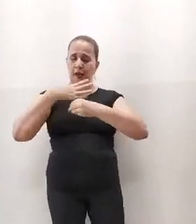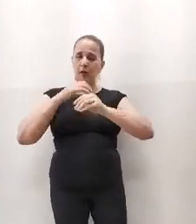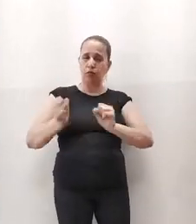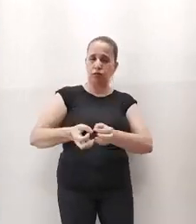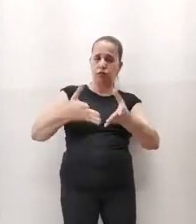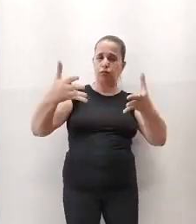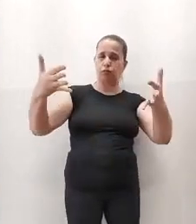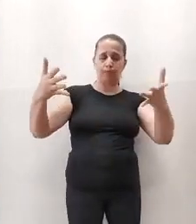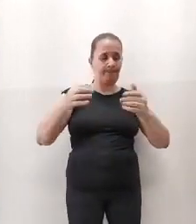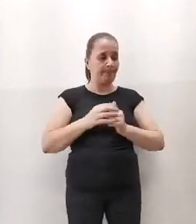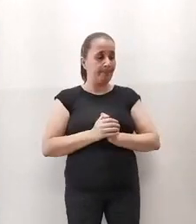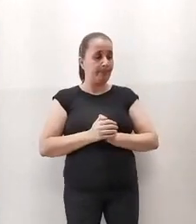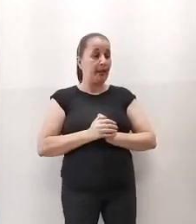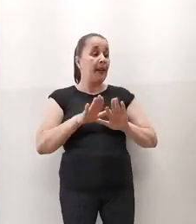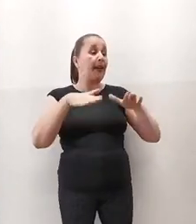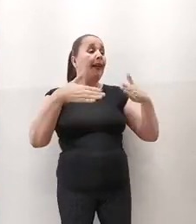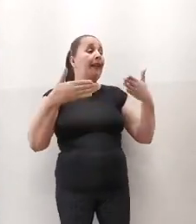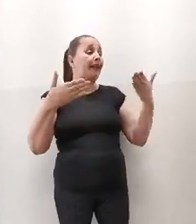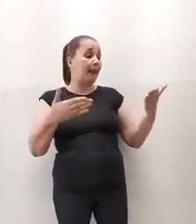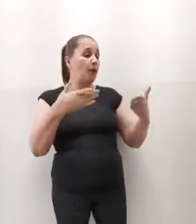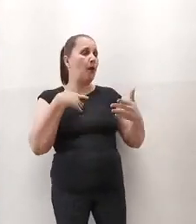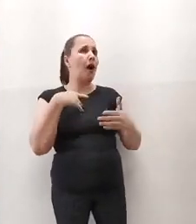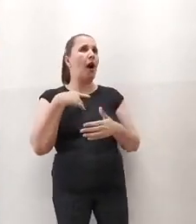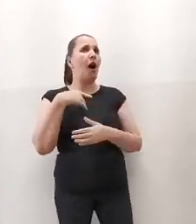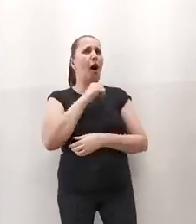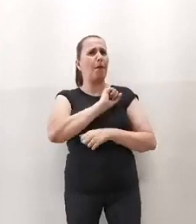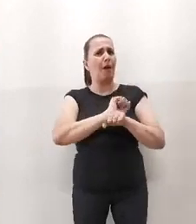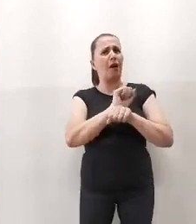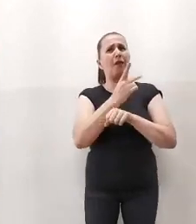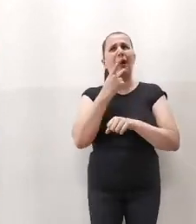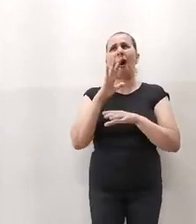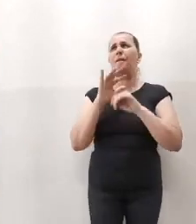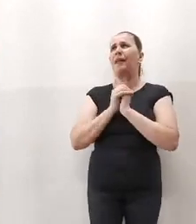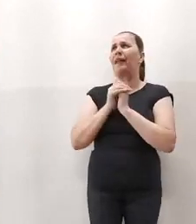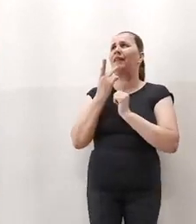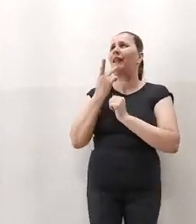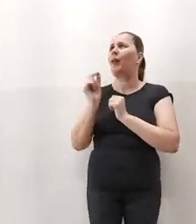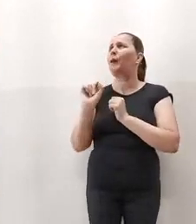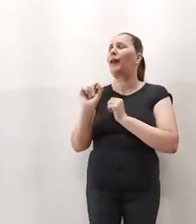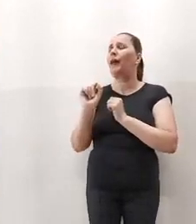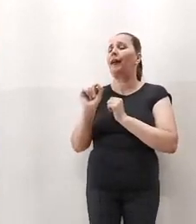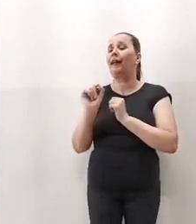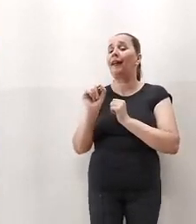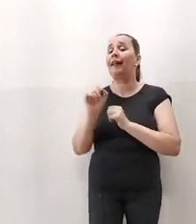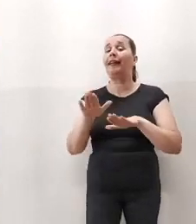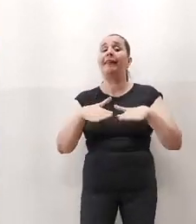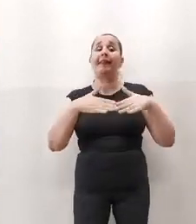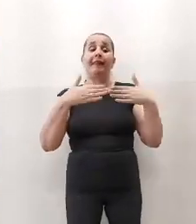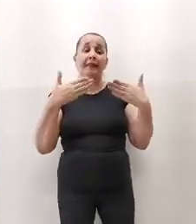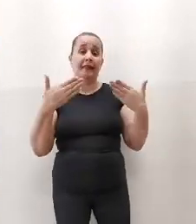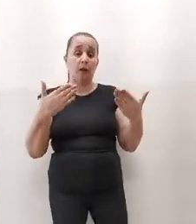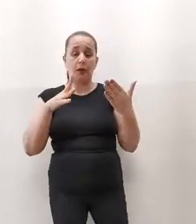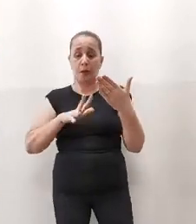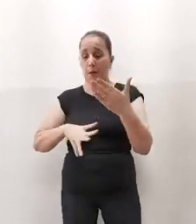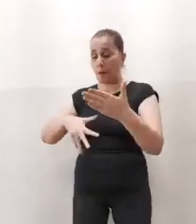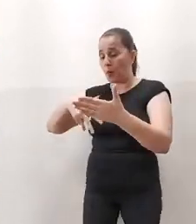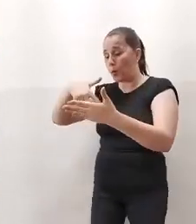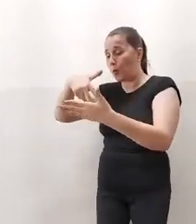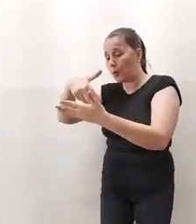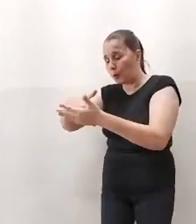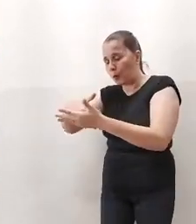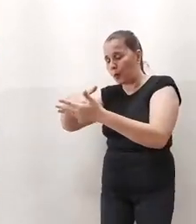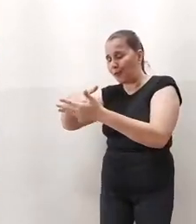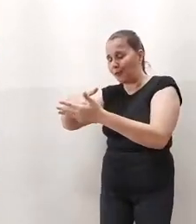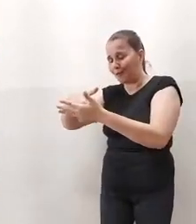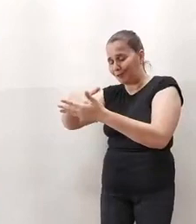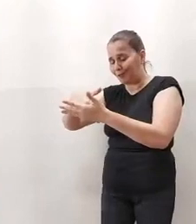Aí, irmãos, Abraão, em vez de falar amém nessa hora, hein? Olha o que ele faz. Então se prostrou Abraão, rosto